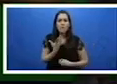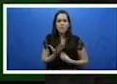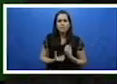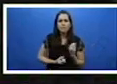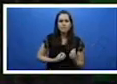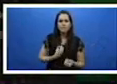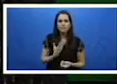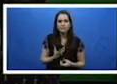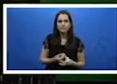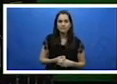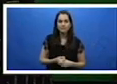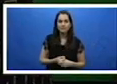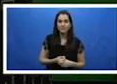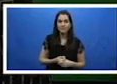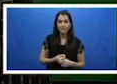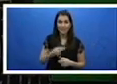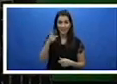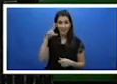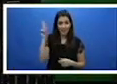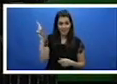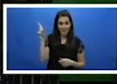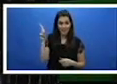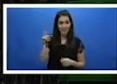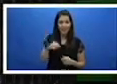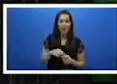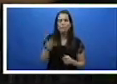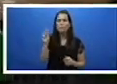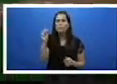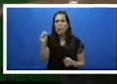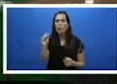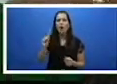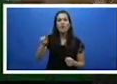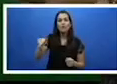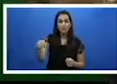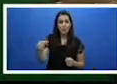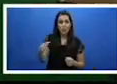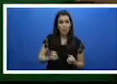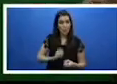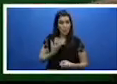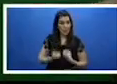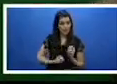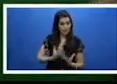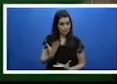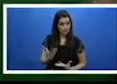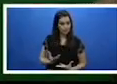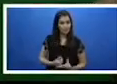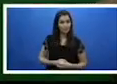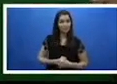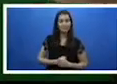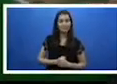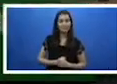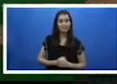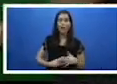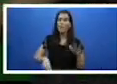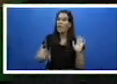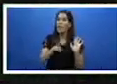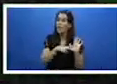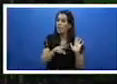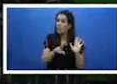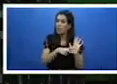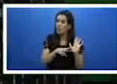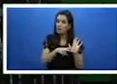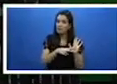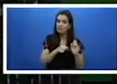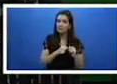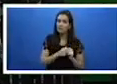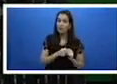poeminha aqui, Jogo dos Pontos e Vírgula, tá, crianças? Ó, prestem atenção.